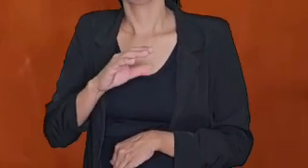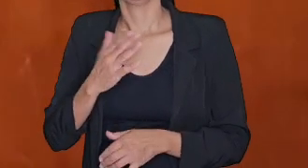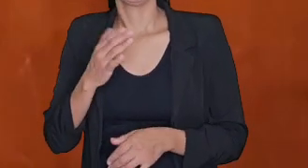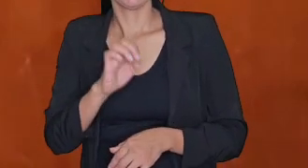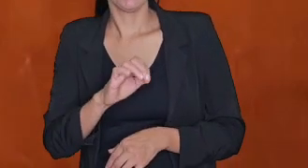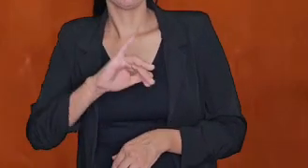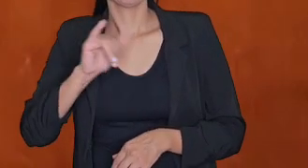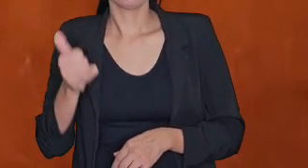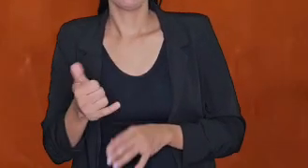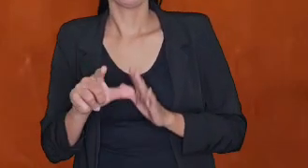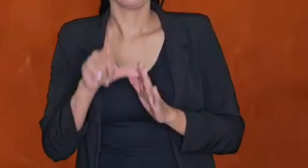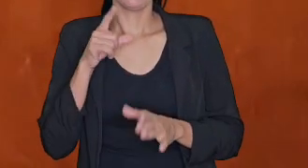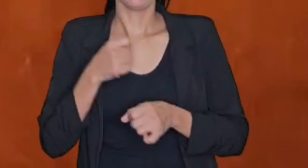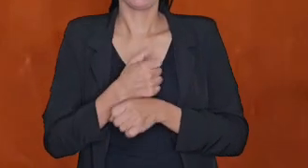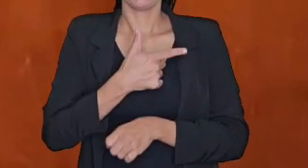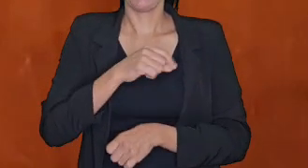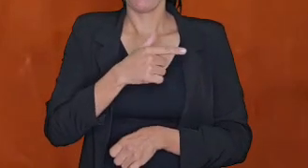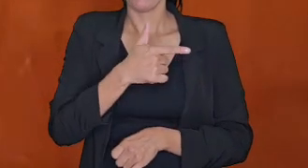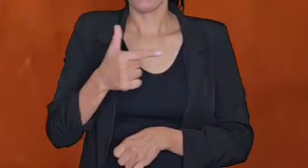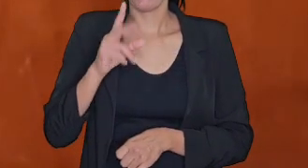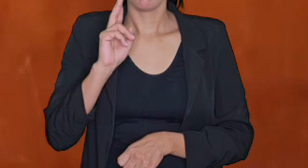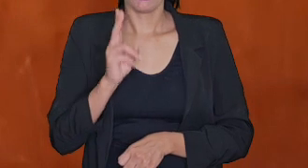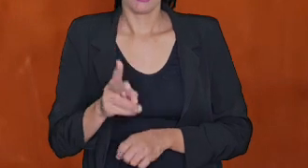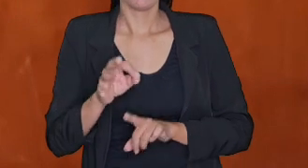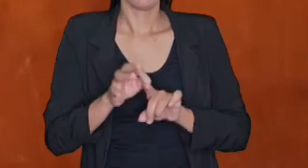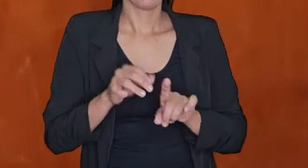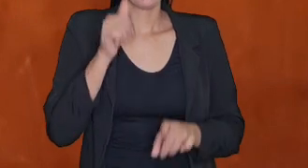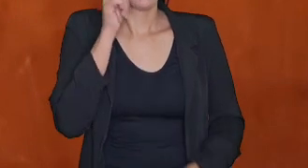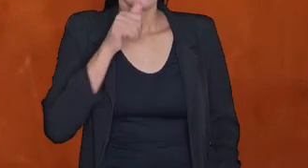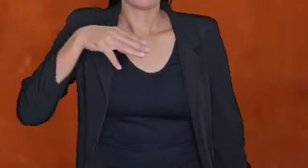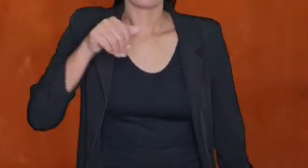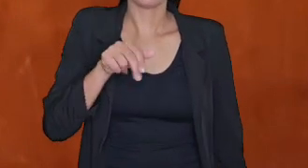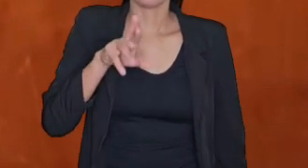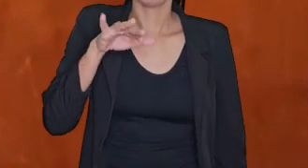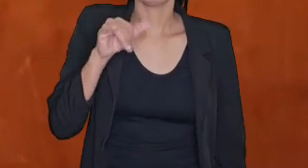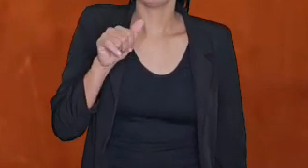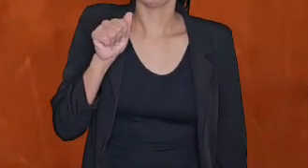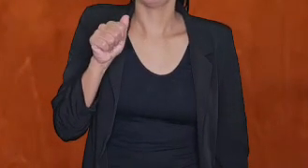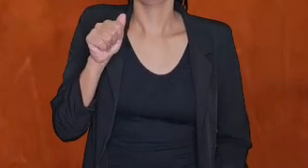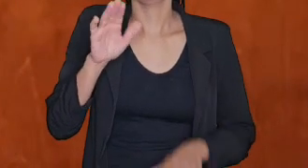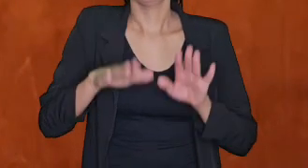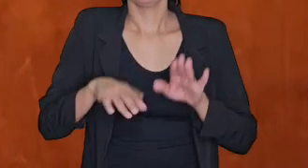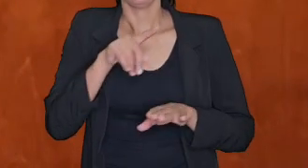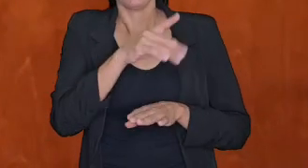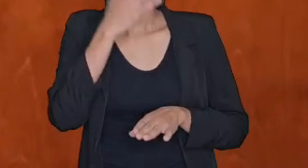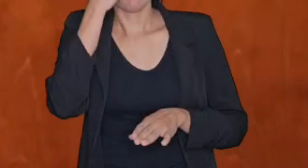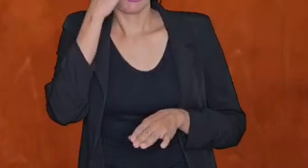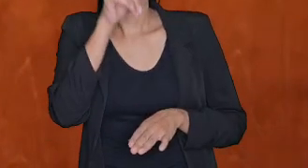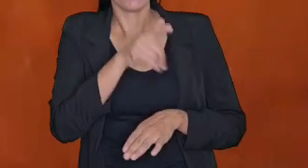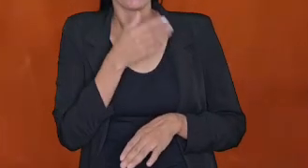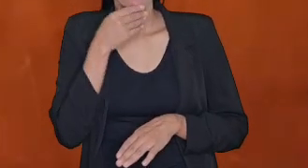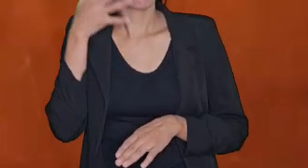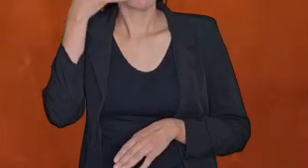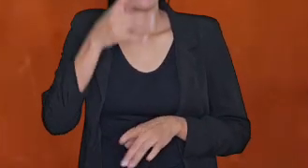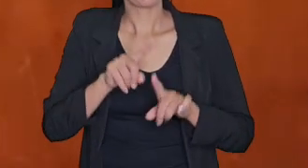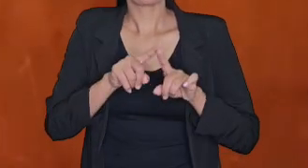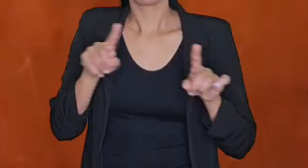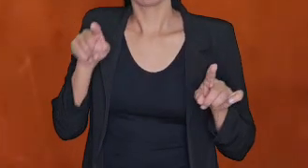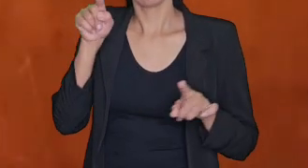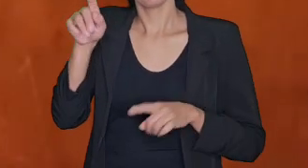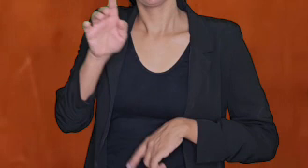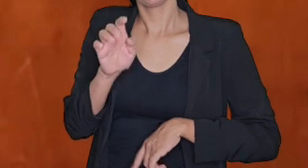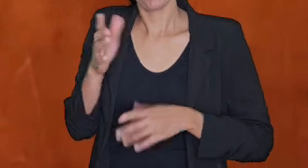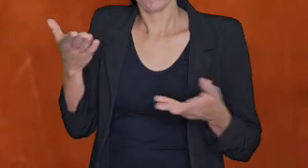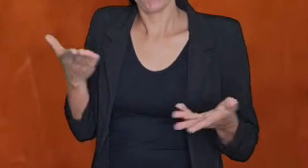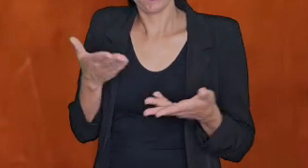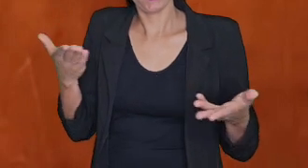e a Corregedoria, foi em 2022, falou negativo, mas ainda era a ministra Maria Tereza. Talvez o Alexandre tenha mais informações